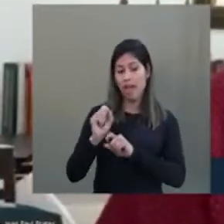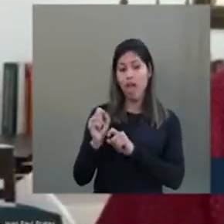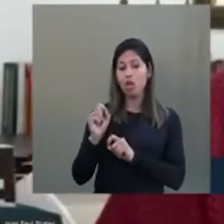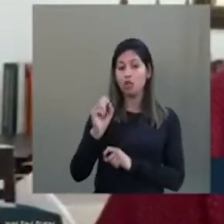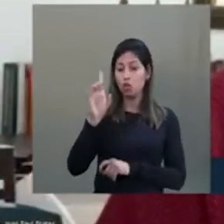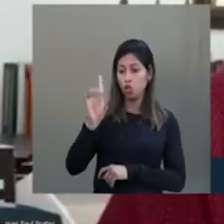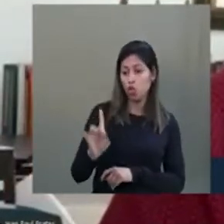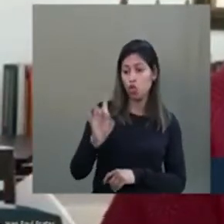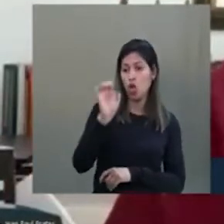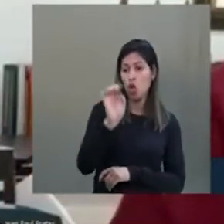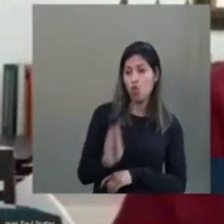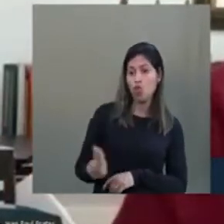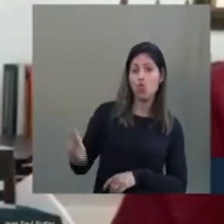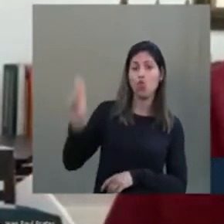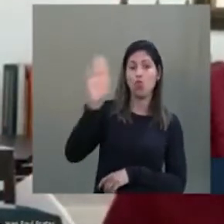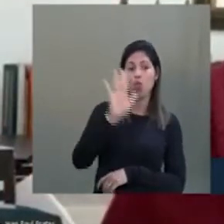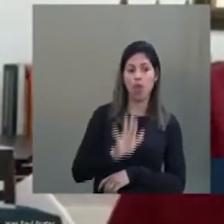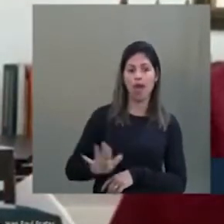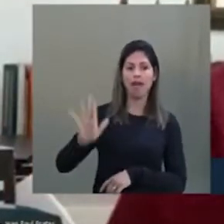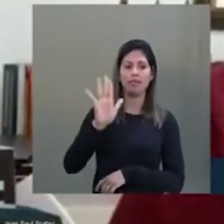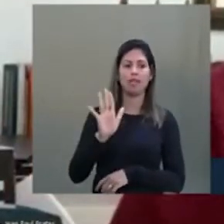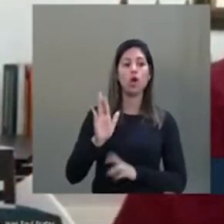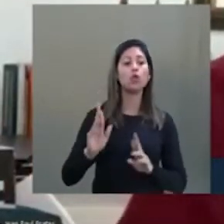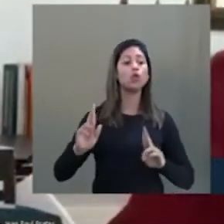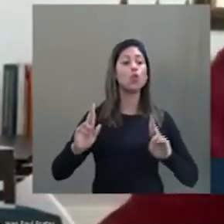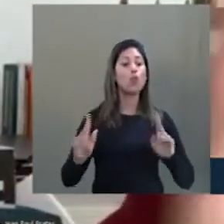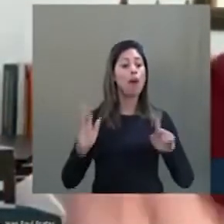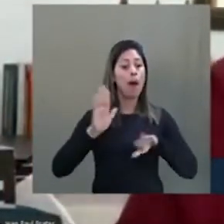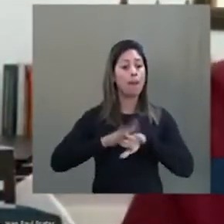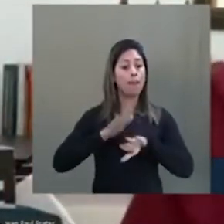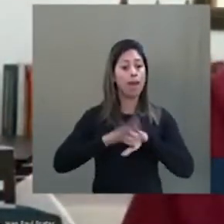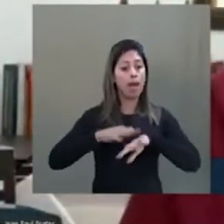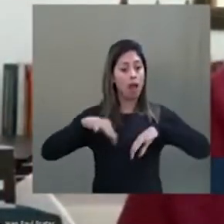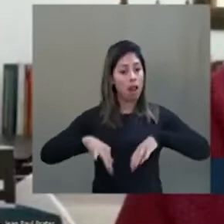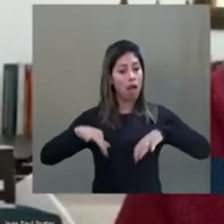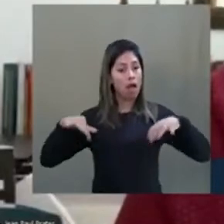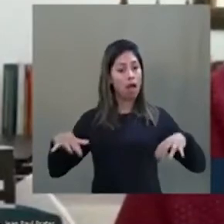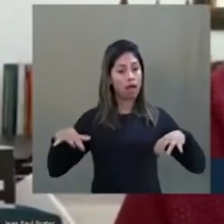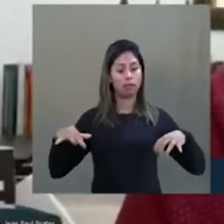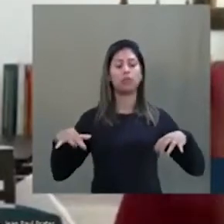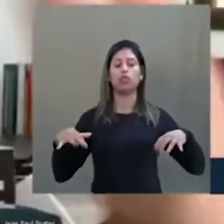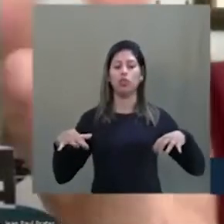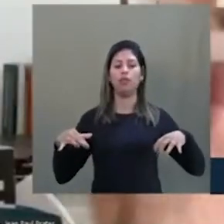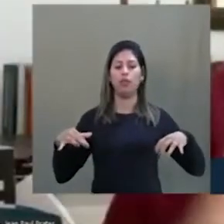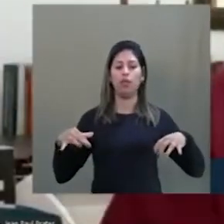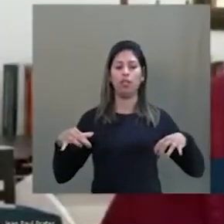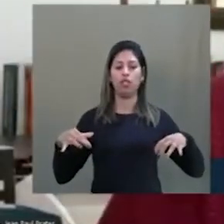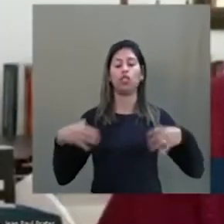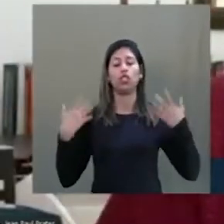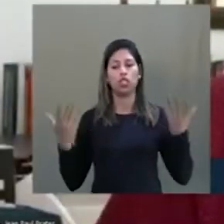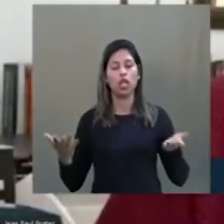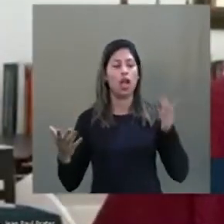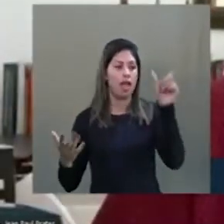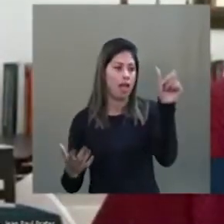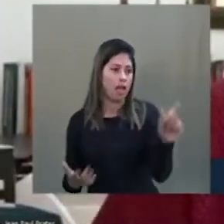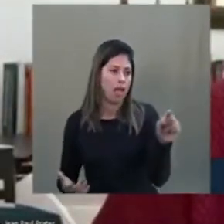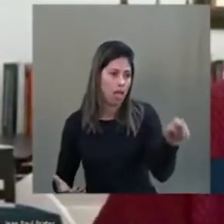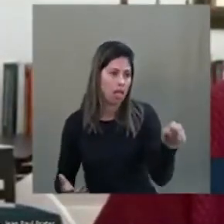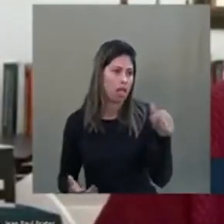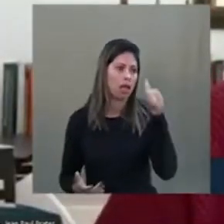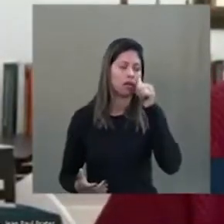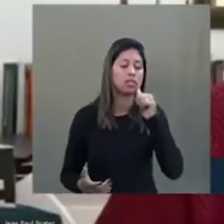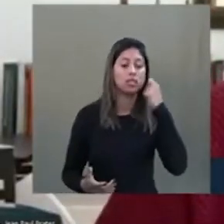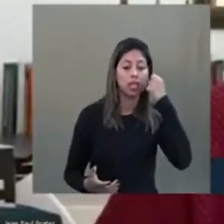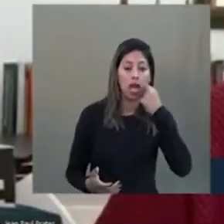ainda. Então, são situações bem diferentes, embora dentro do mesmo capítulo. Vou deixar a senadora Zenaide